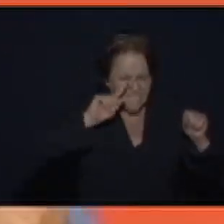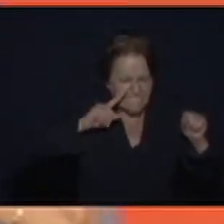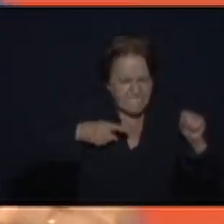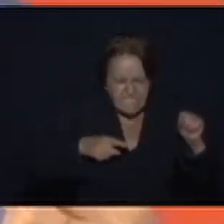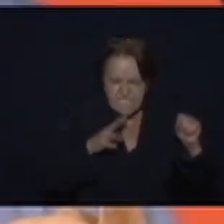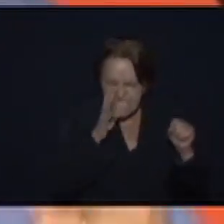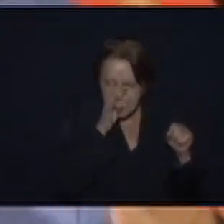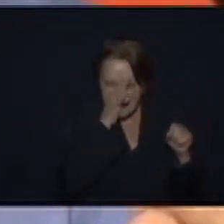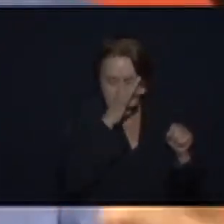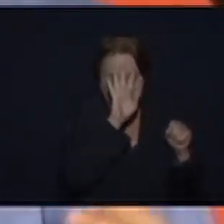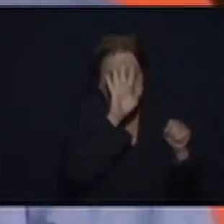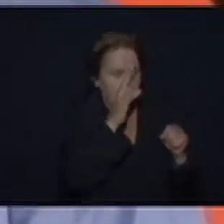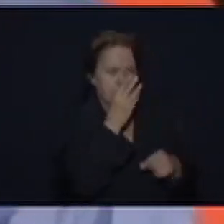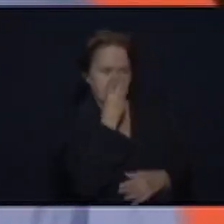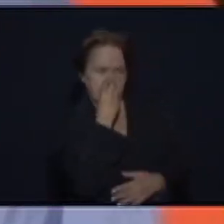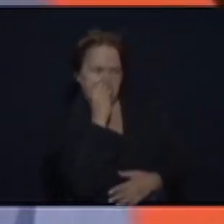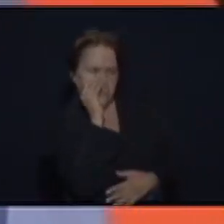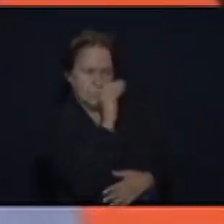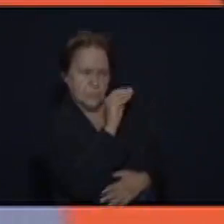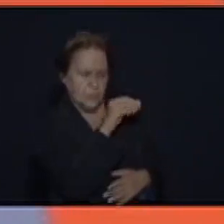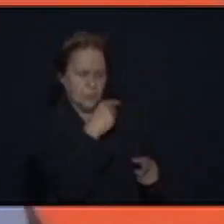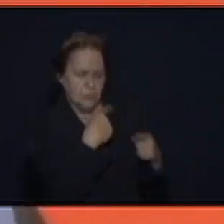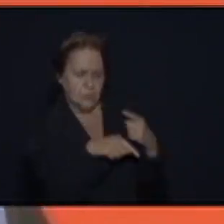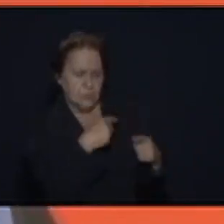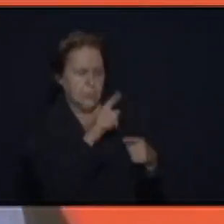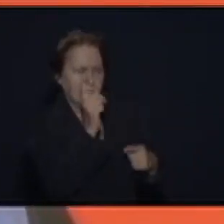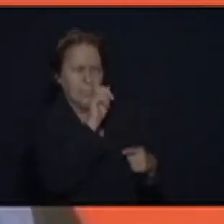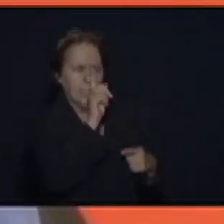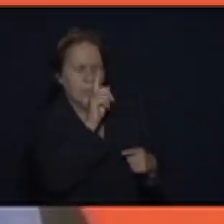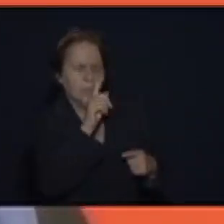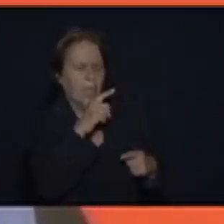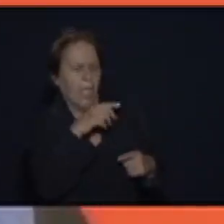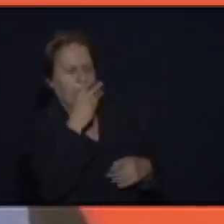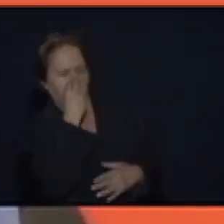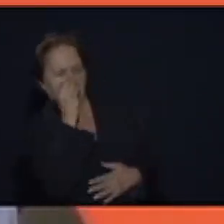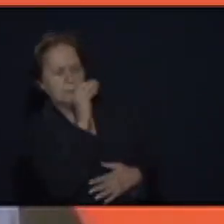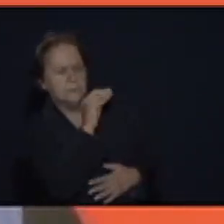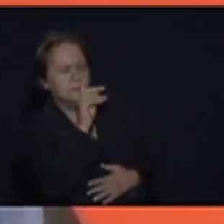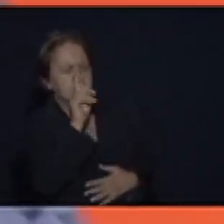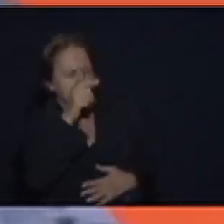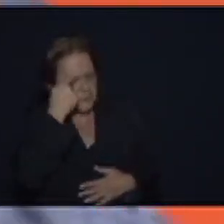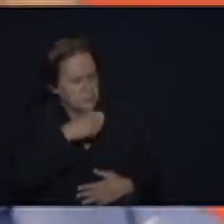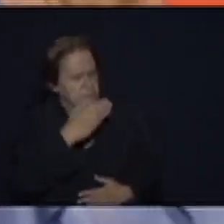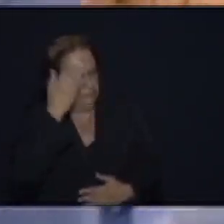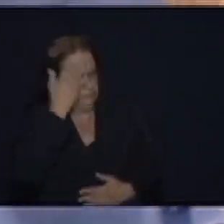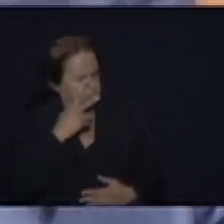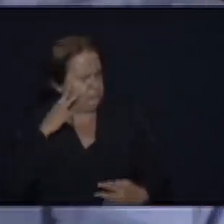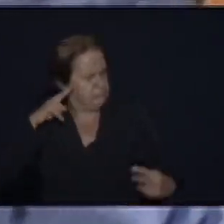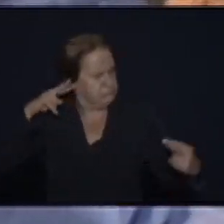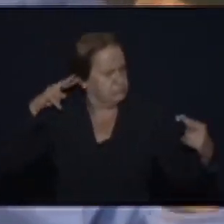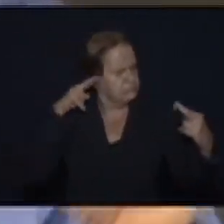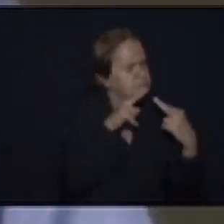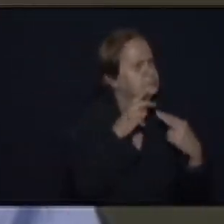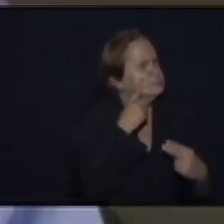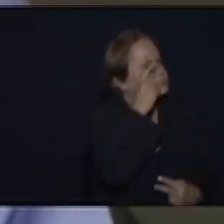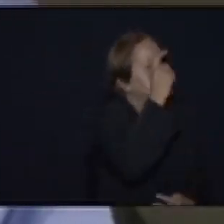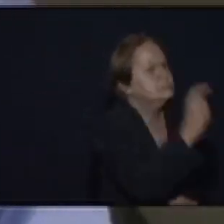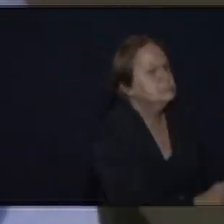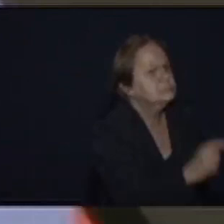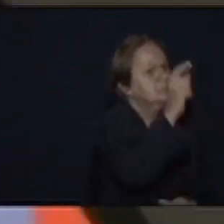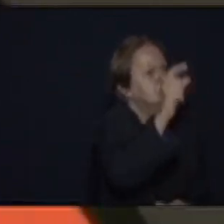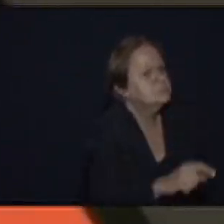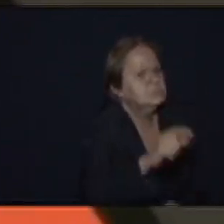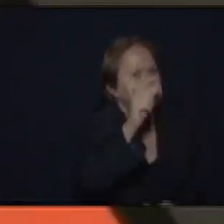e olha a política não com o olho de torcedor Marcos Conde cidadão que tem que encarar em cada Líder político